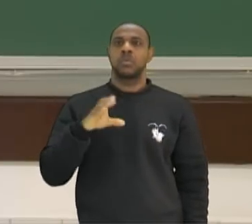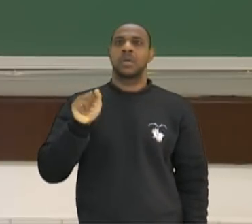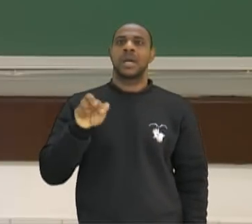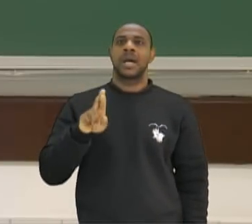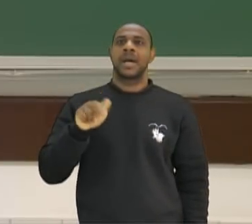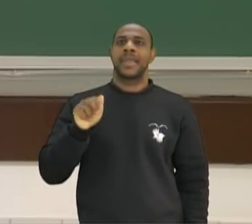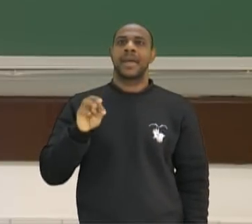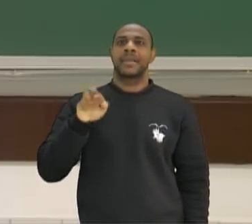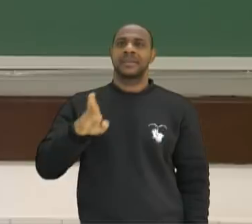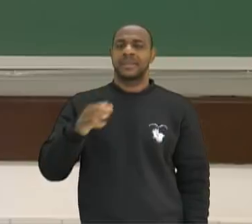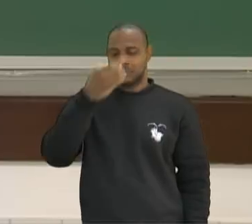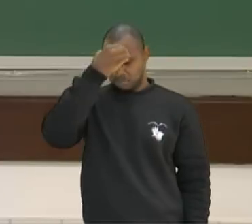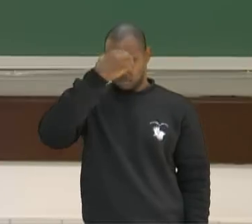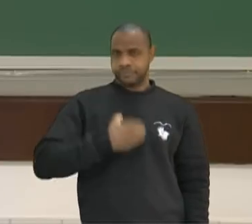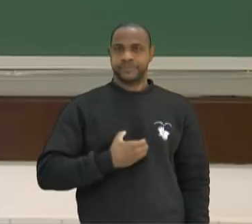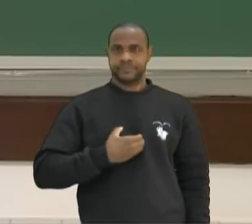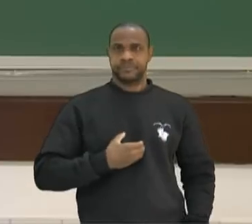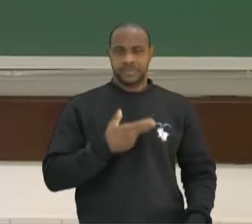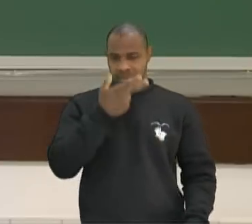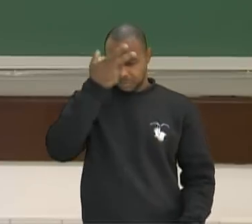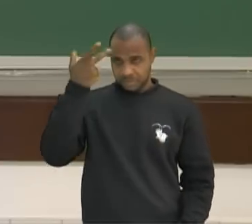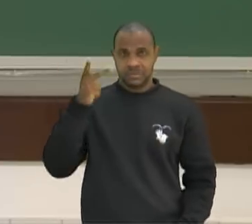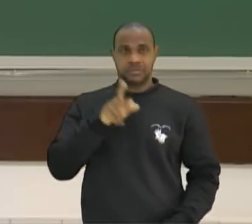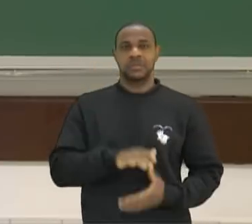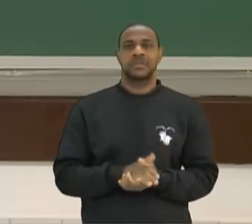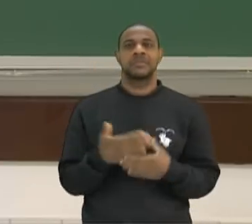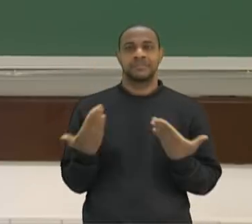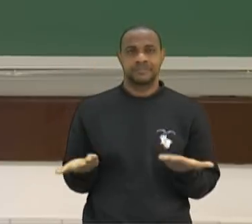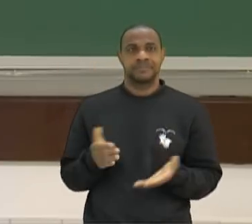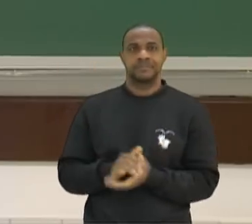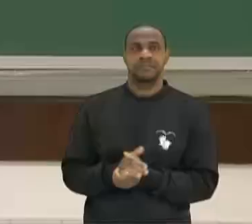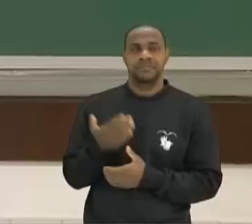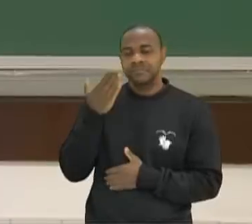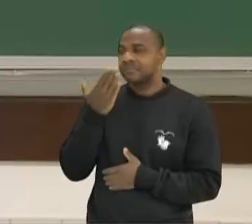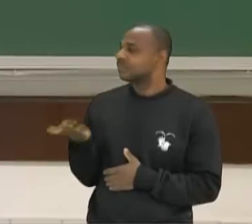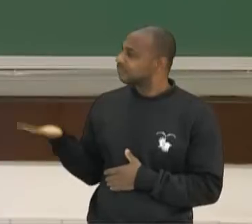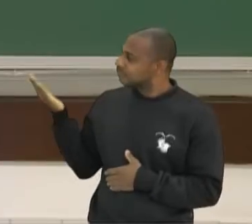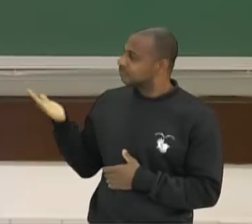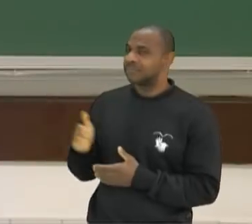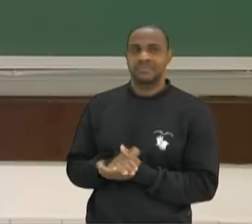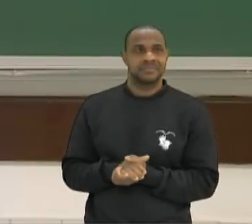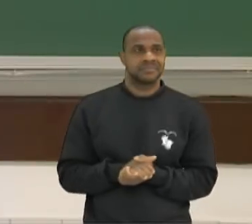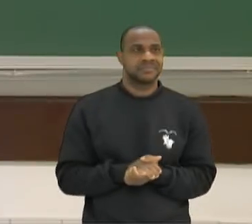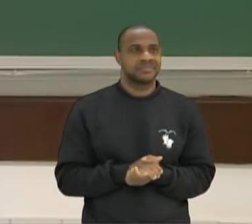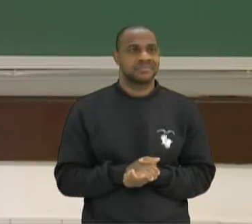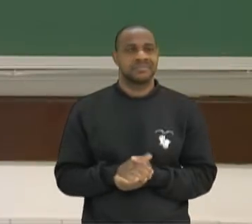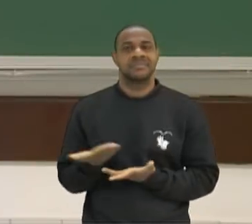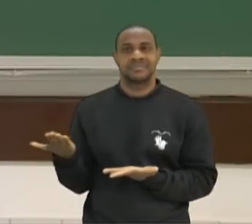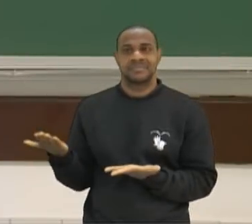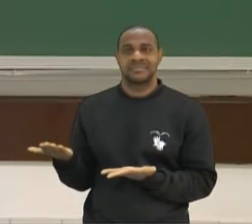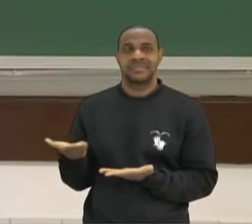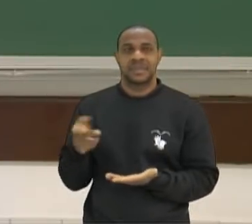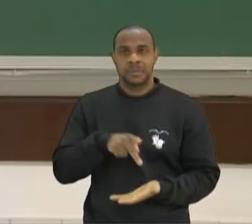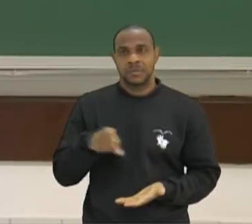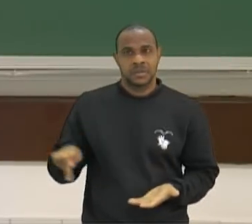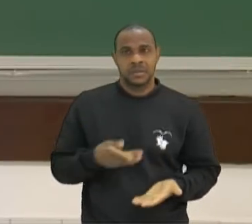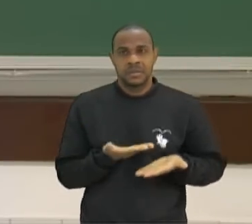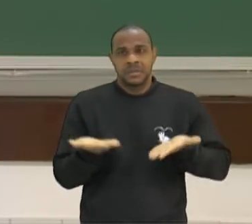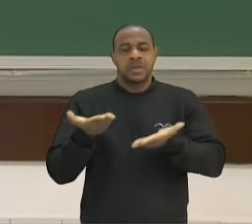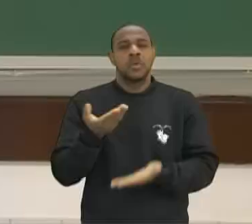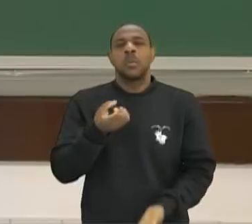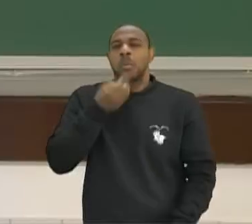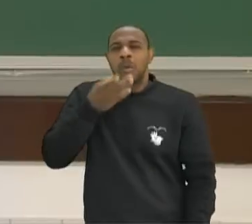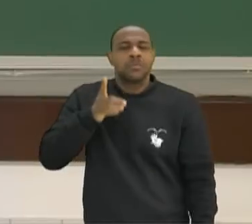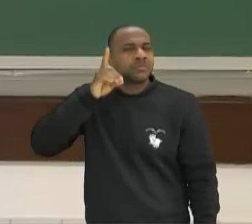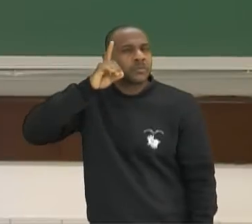das pessoas, ok? So, a teacher deseja um ótimo